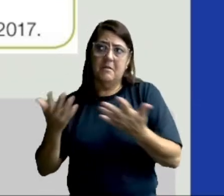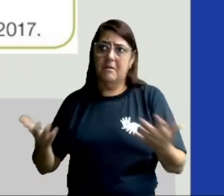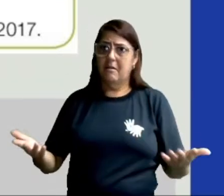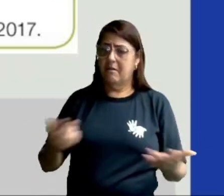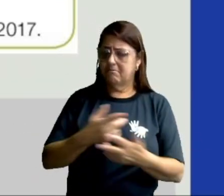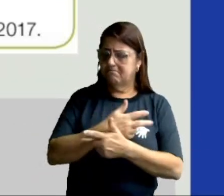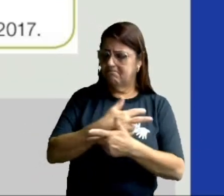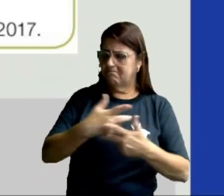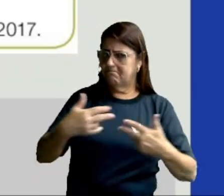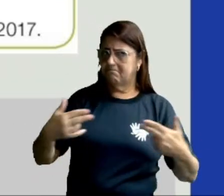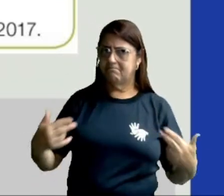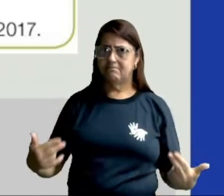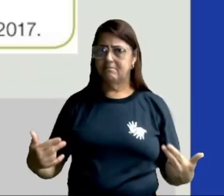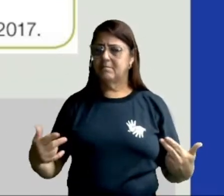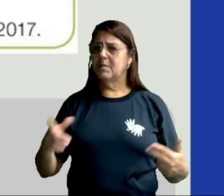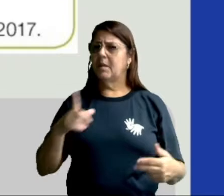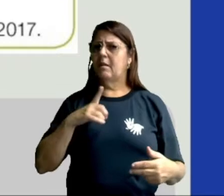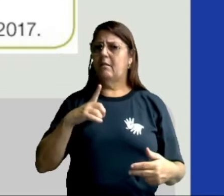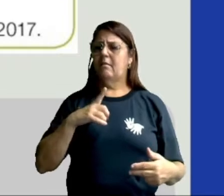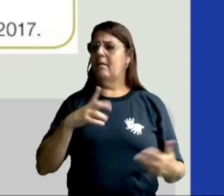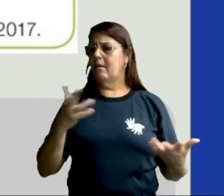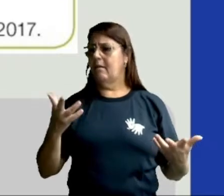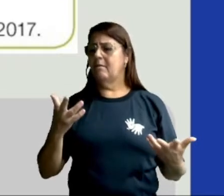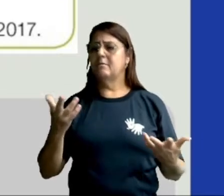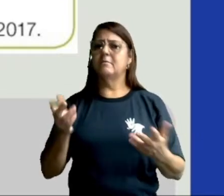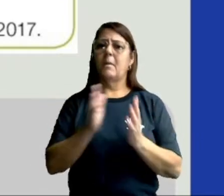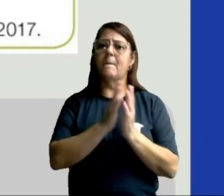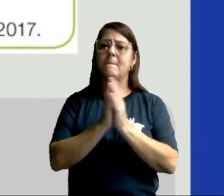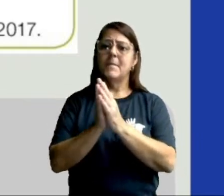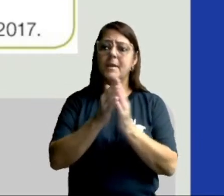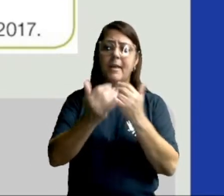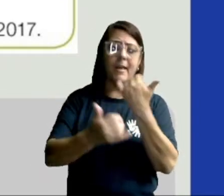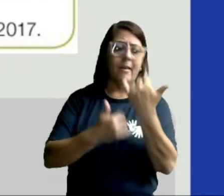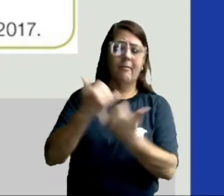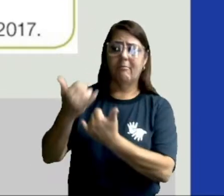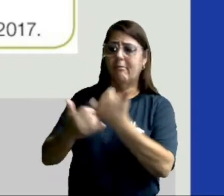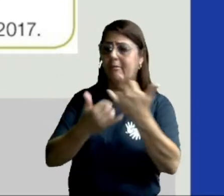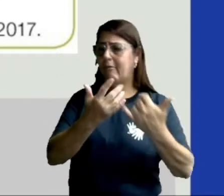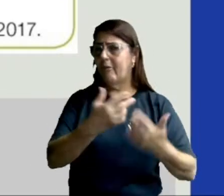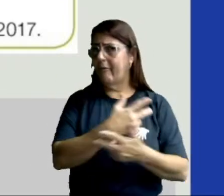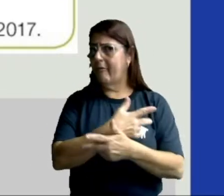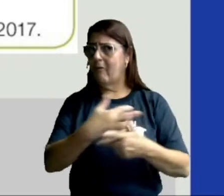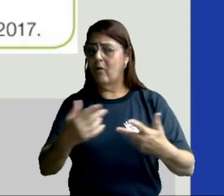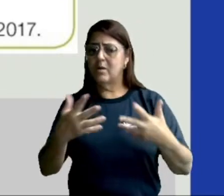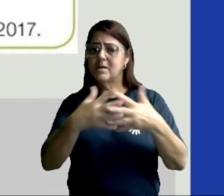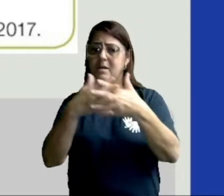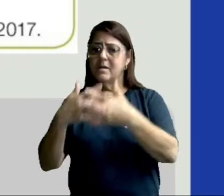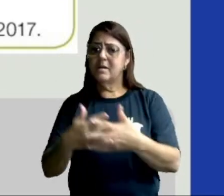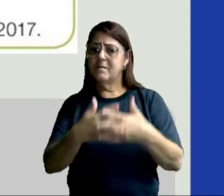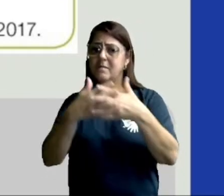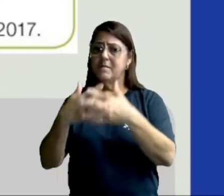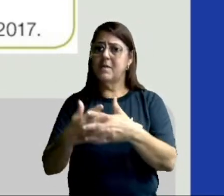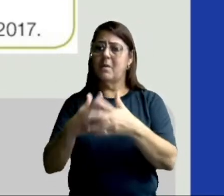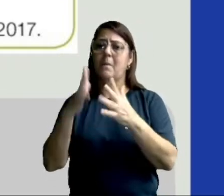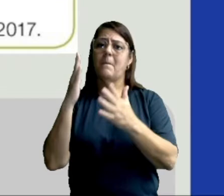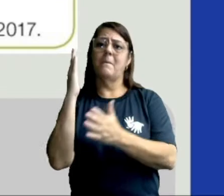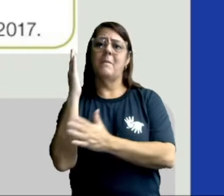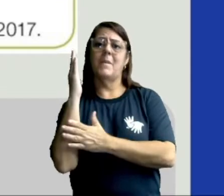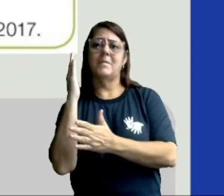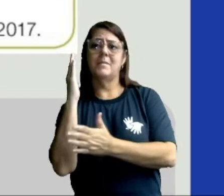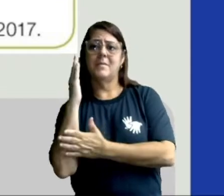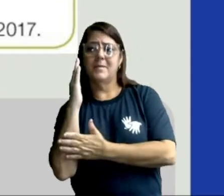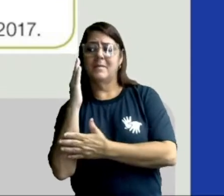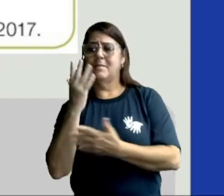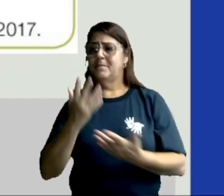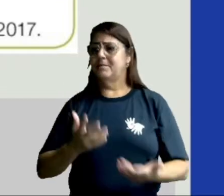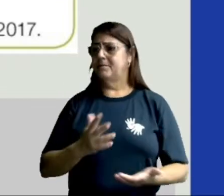de diversos objetos, como, por exemplo, brinquedos, né? Como a gente consegue observar aí esse caminhãozinho que foi construído através